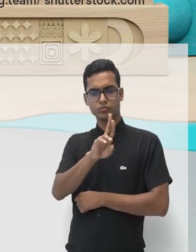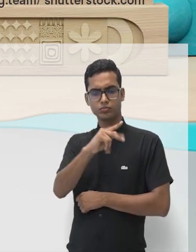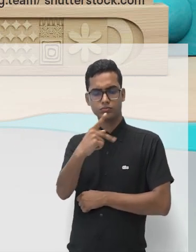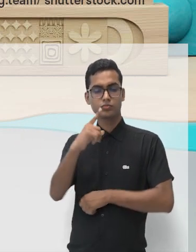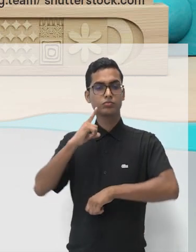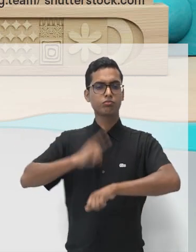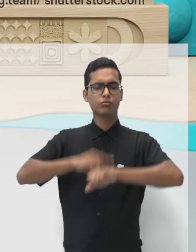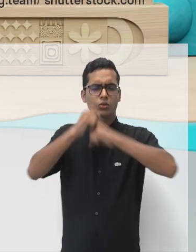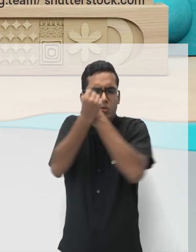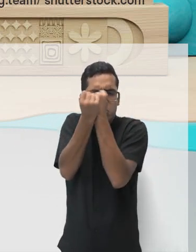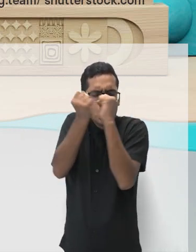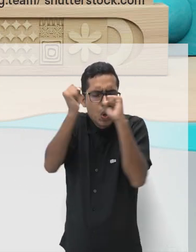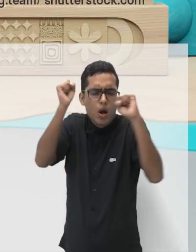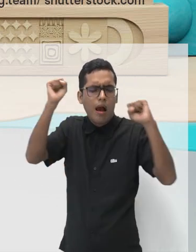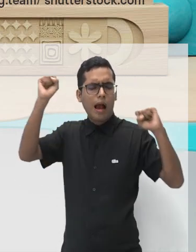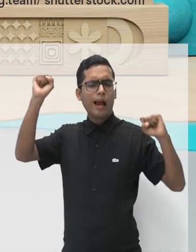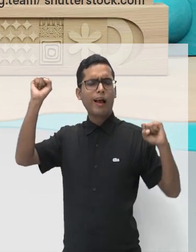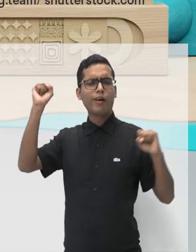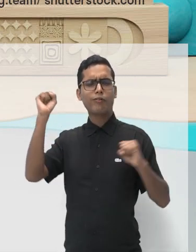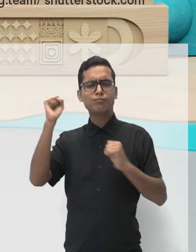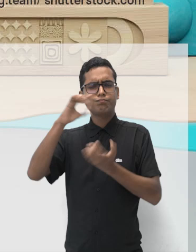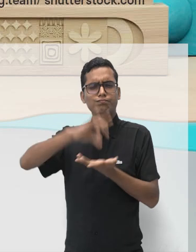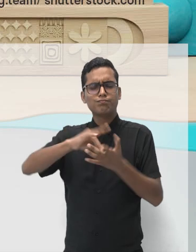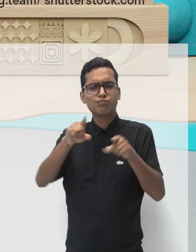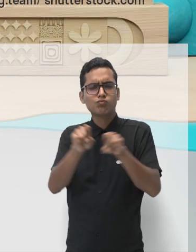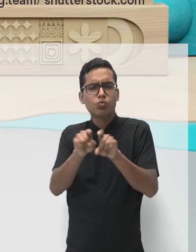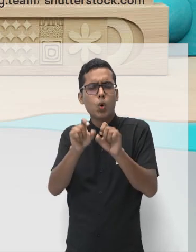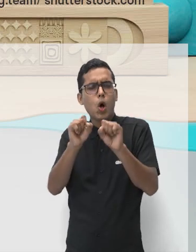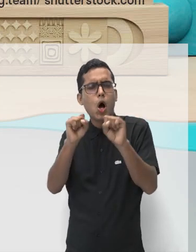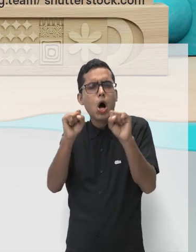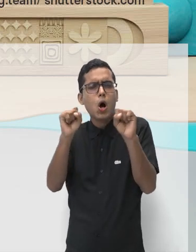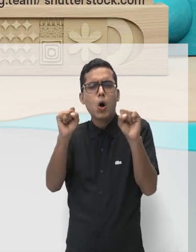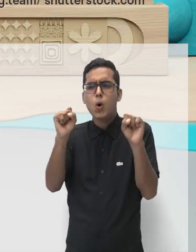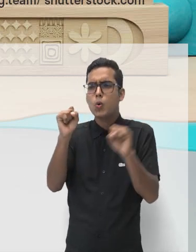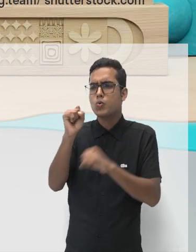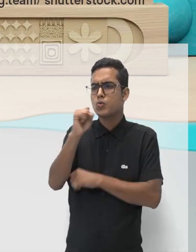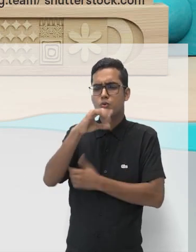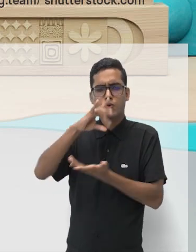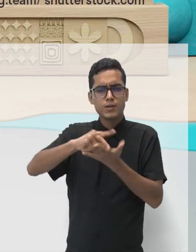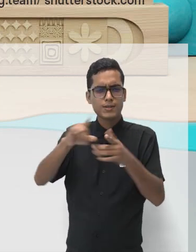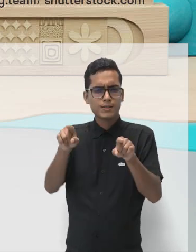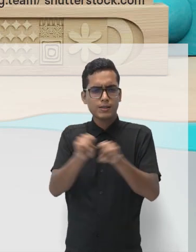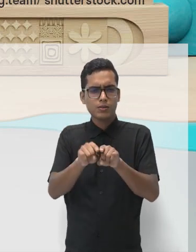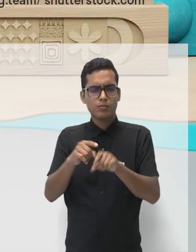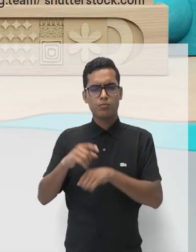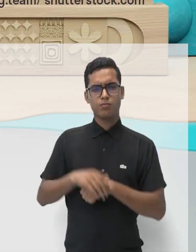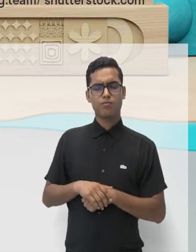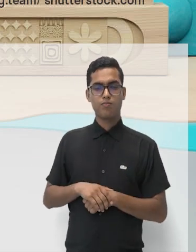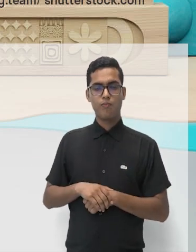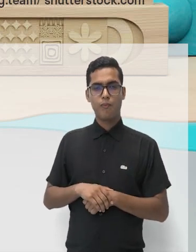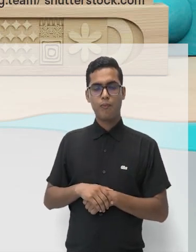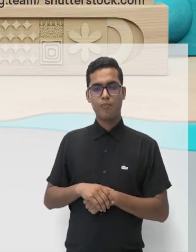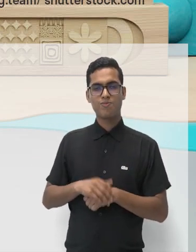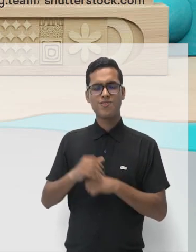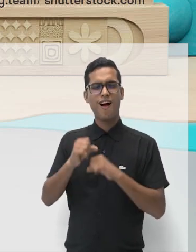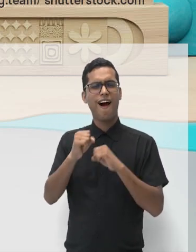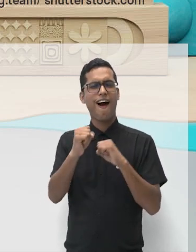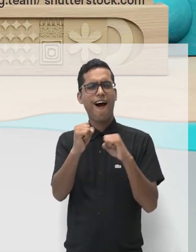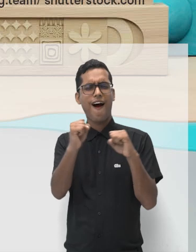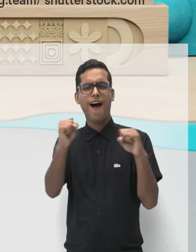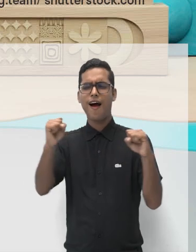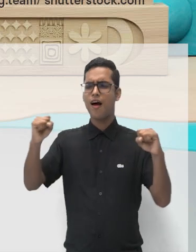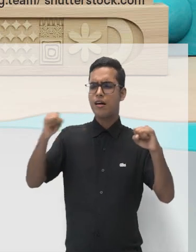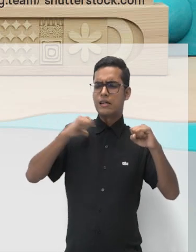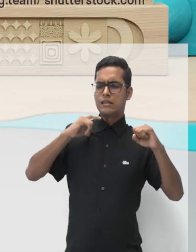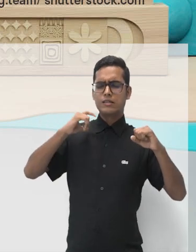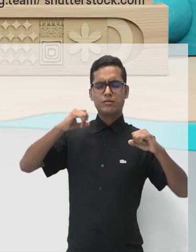que a gente faz de manhã? Então, uma rotina aqui pela manhã, I brush my teeth. E